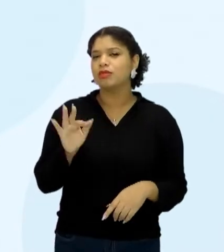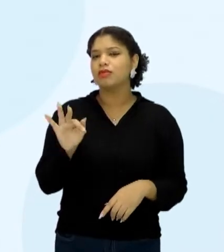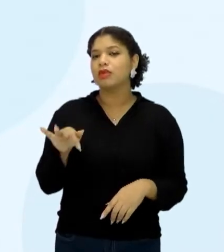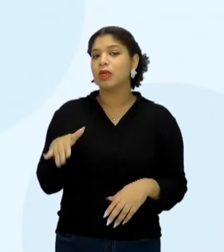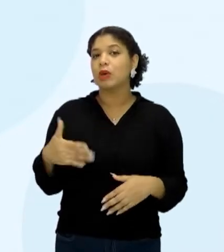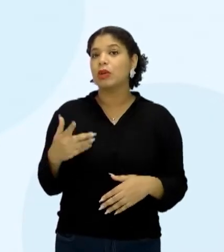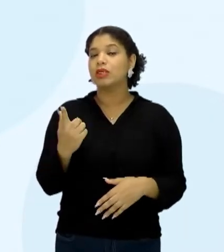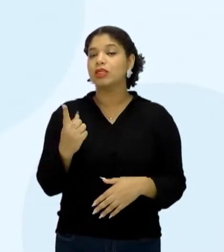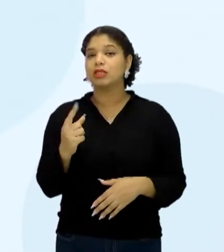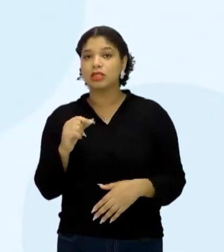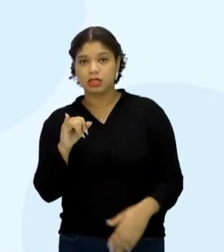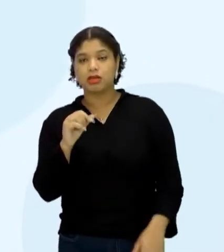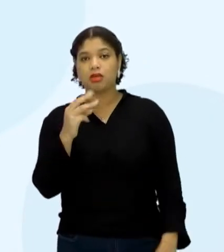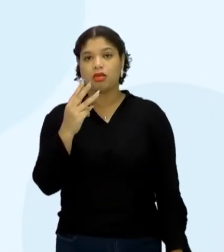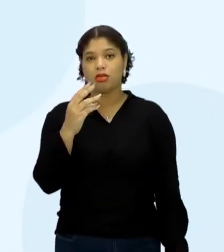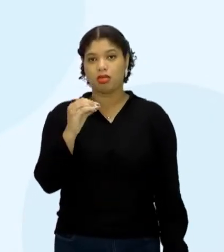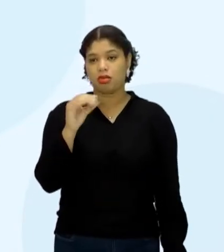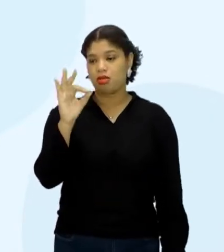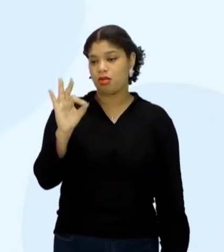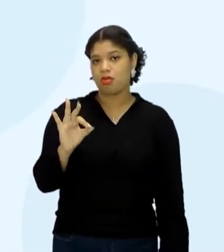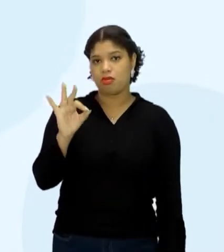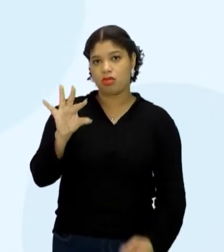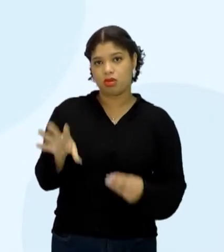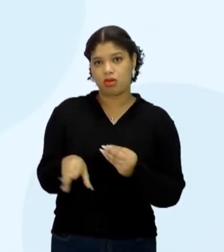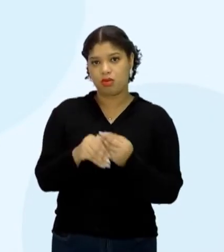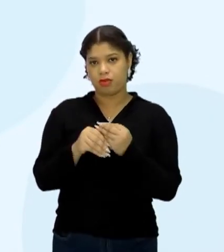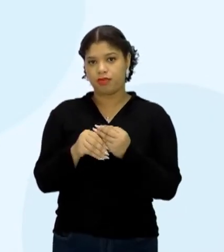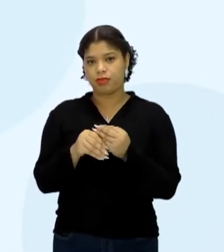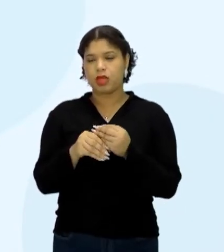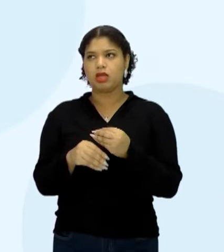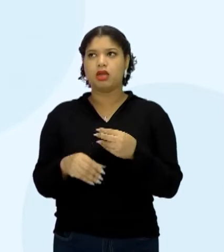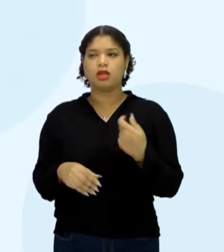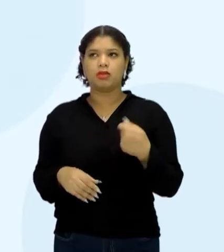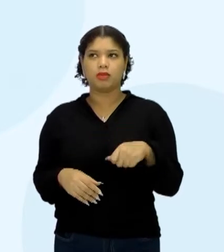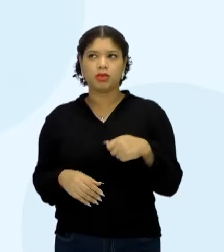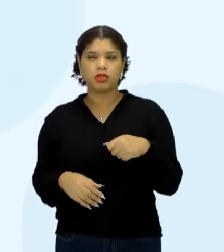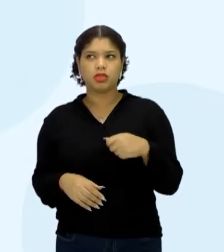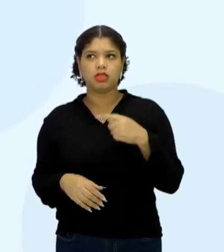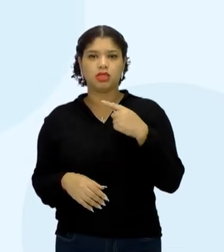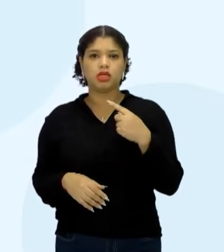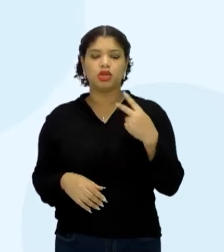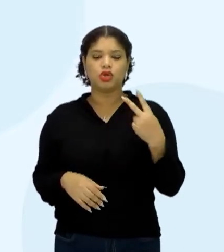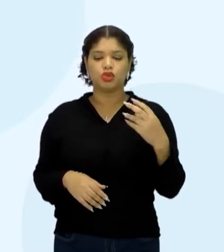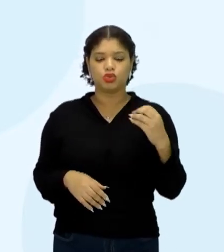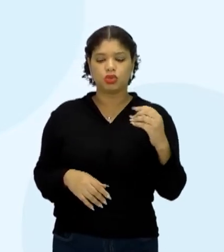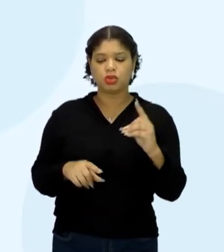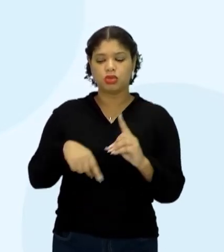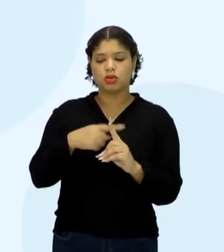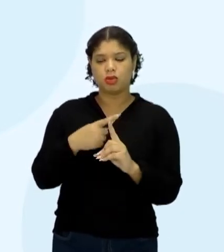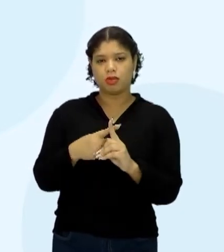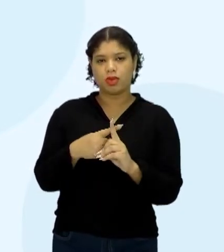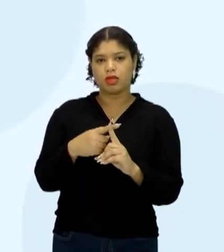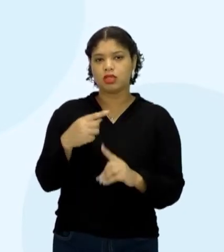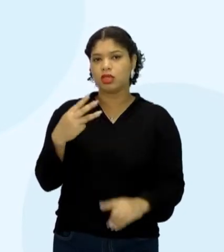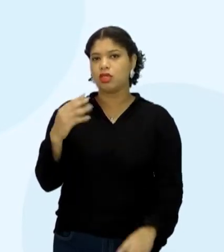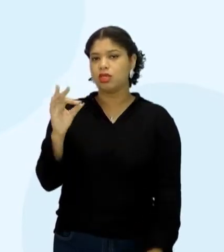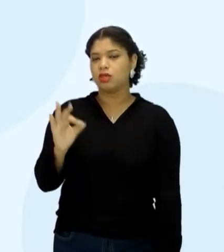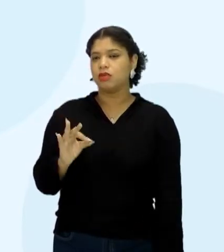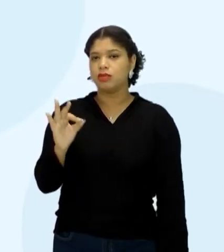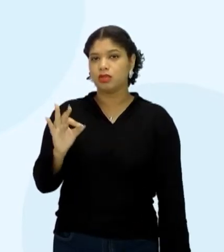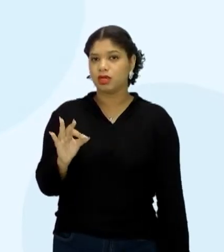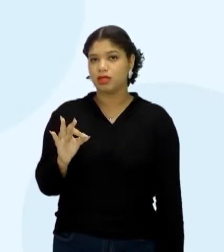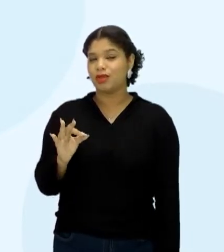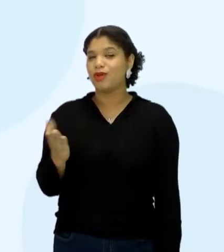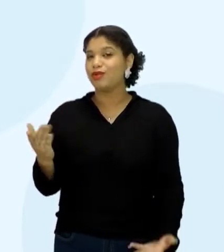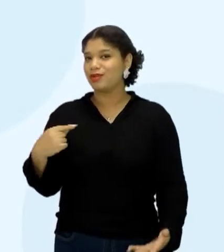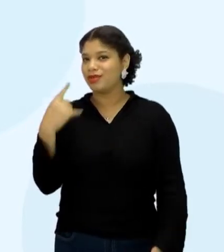30%? Ah, então eu vou calcular os 30% desse 200 e vou somar com ele. Mas preciso calcular os 30% do 200 e somar com ele? Não, hoje a gente